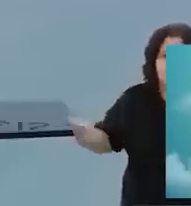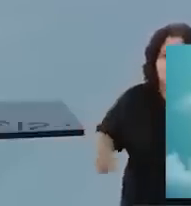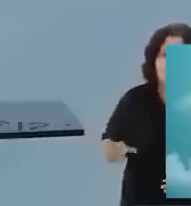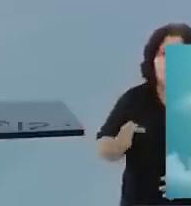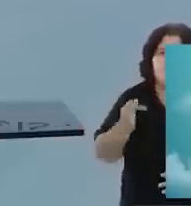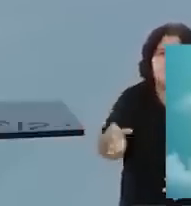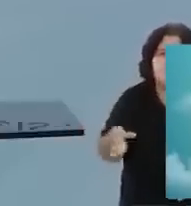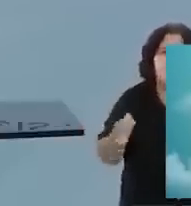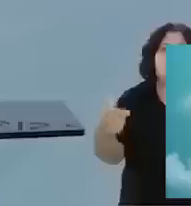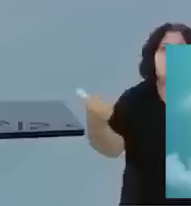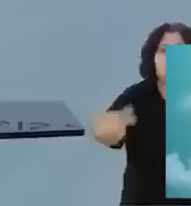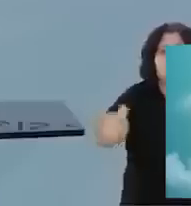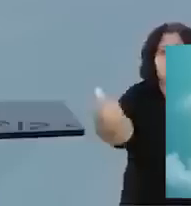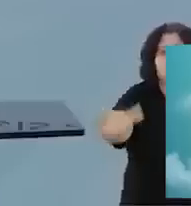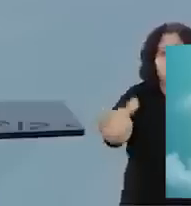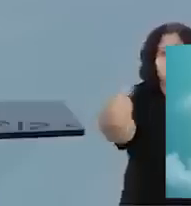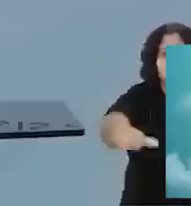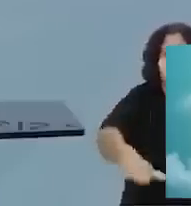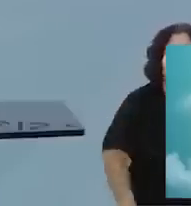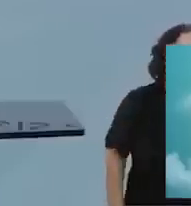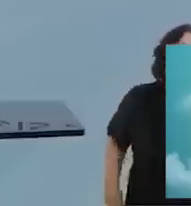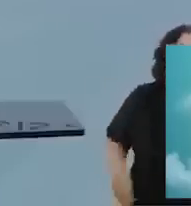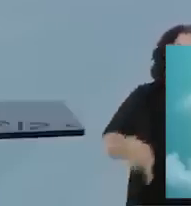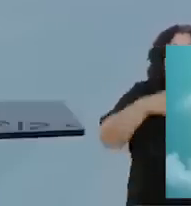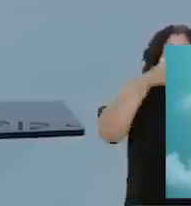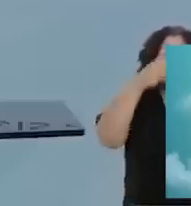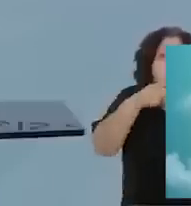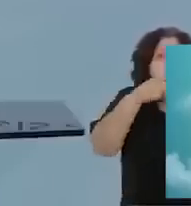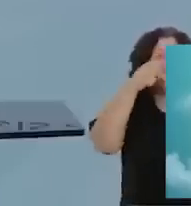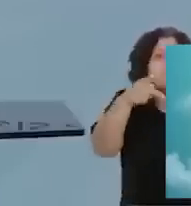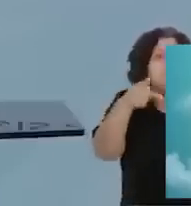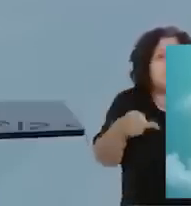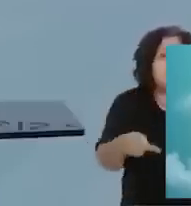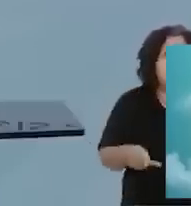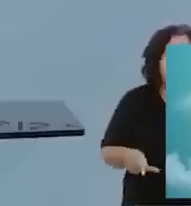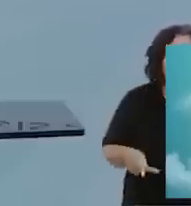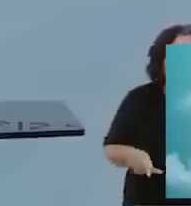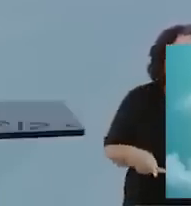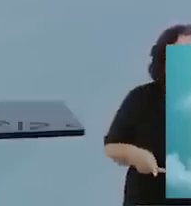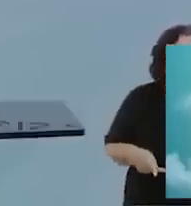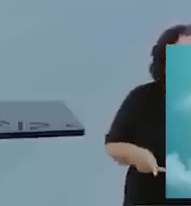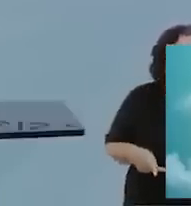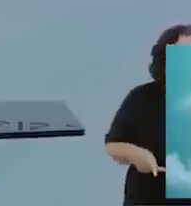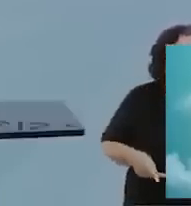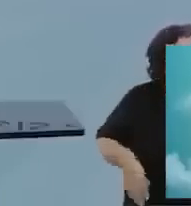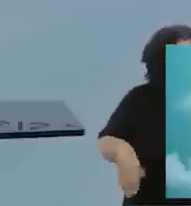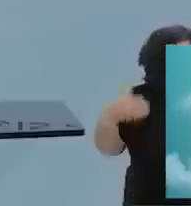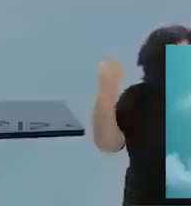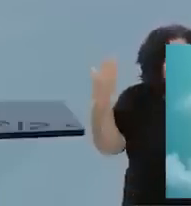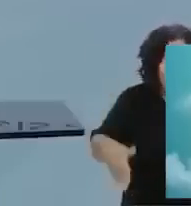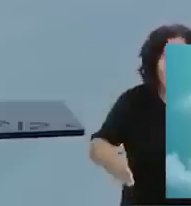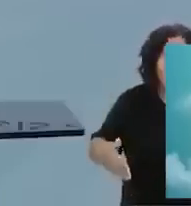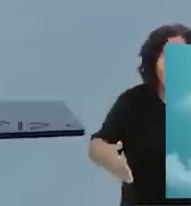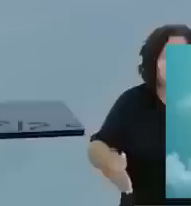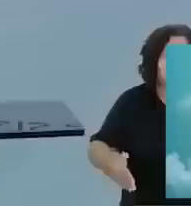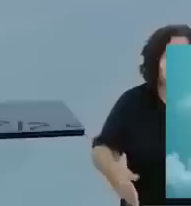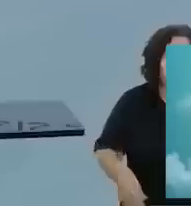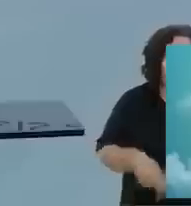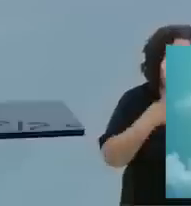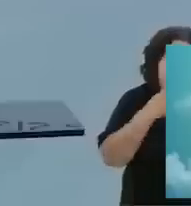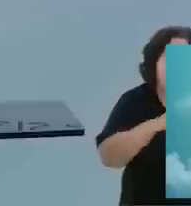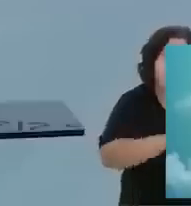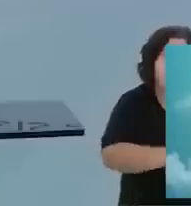mais, nesta mensagem, falar sobre a parte prática da epístola, capítulos 12